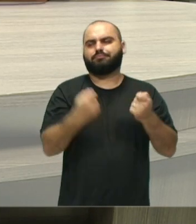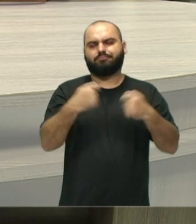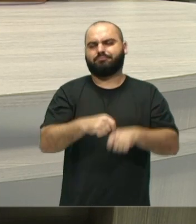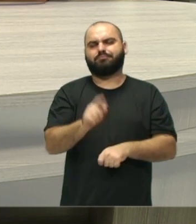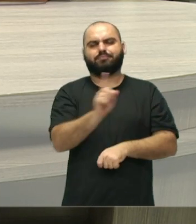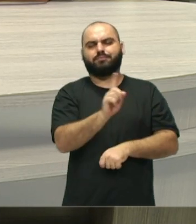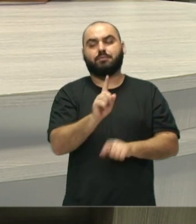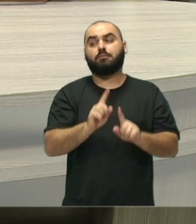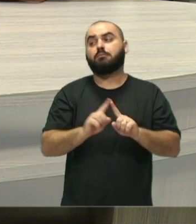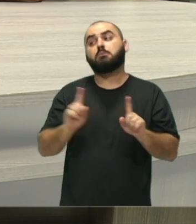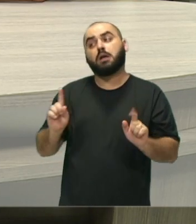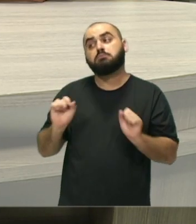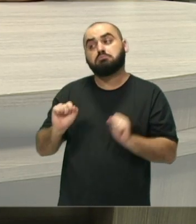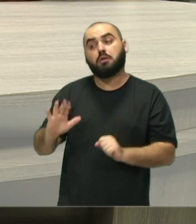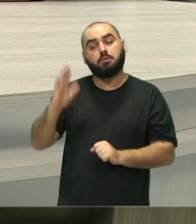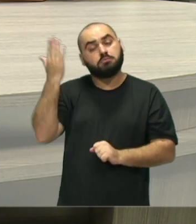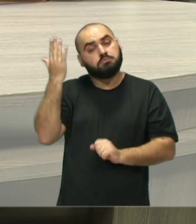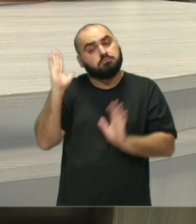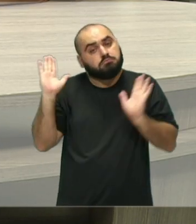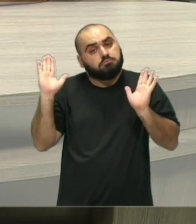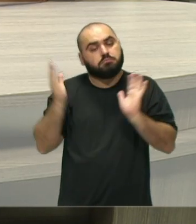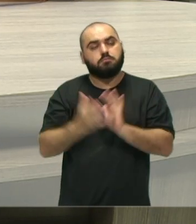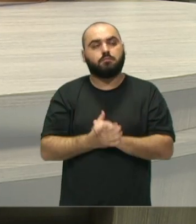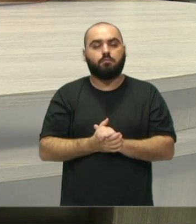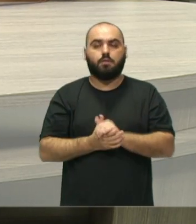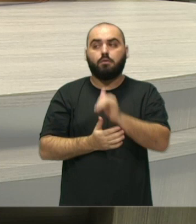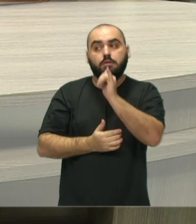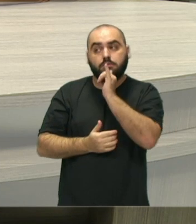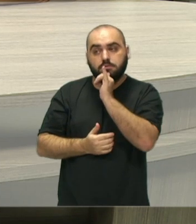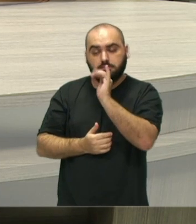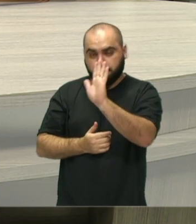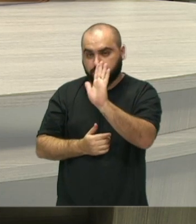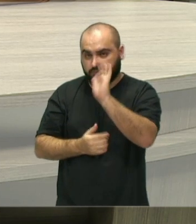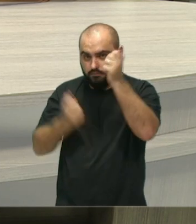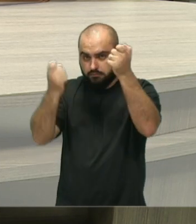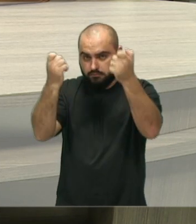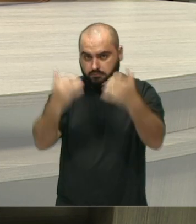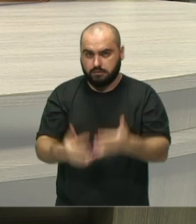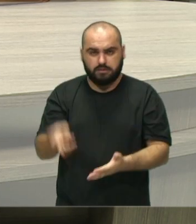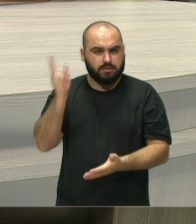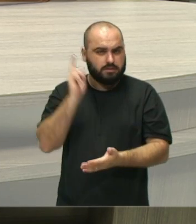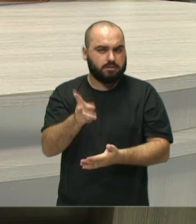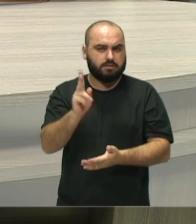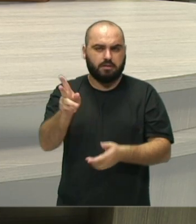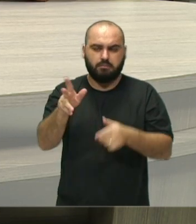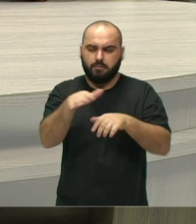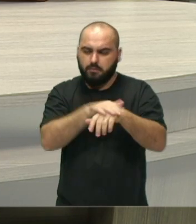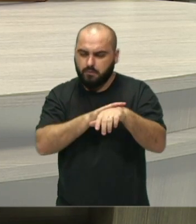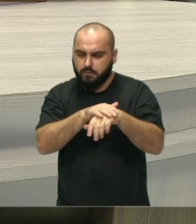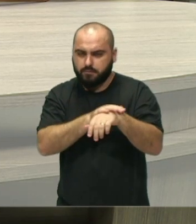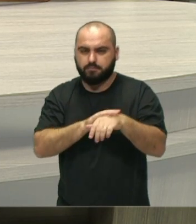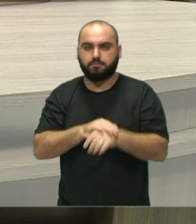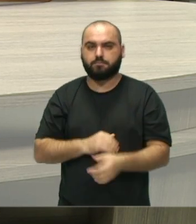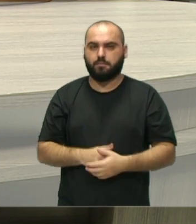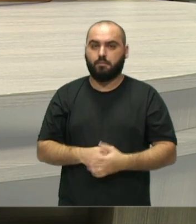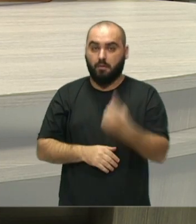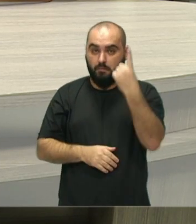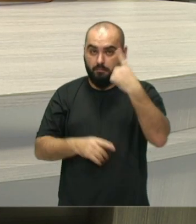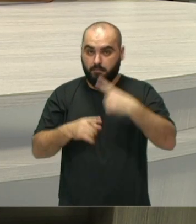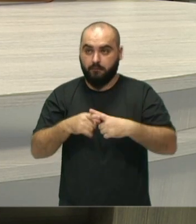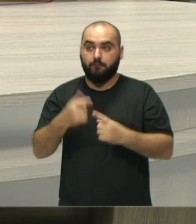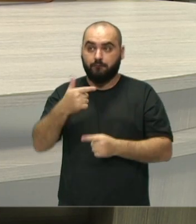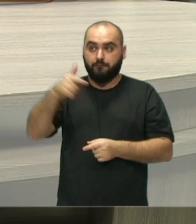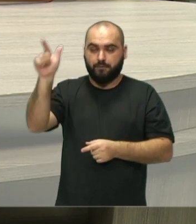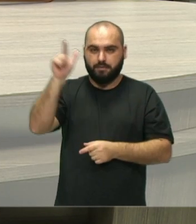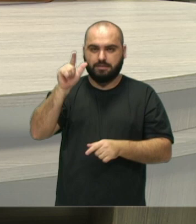Mas acontece. Eu vou só te dar um exemplo, Elis, que eu gosto de usar sempre que eu converso sobre esse tema. Uma vez eu fui a